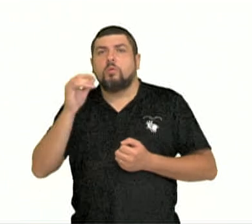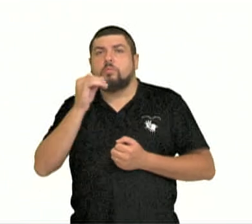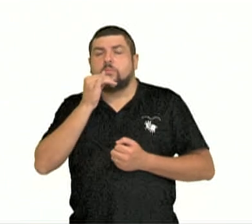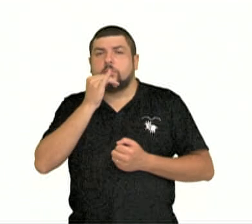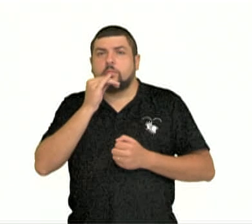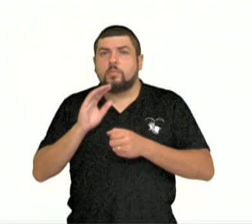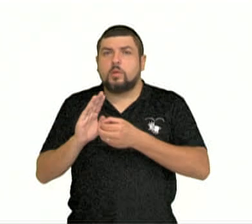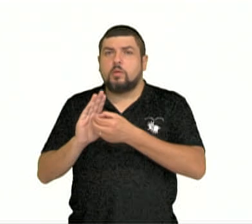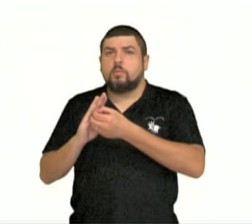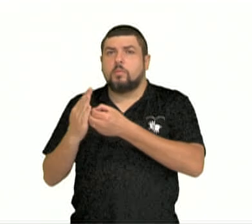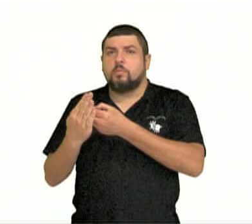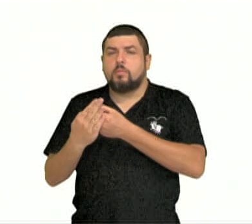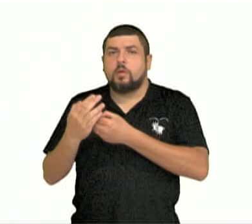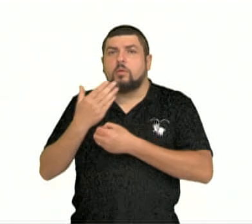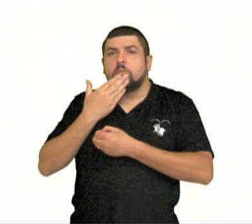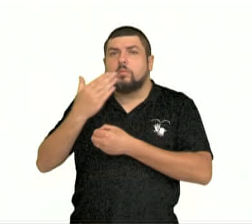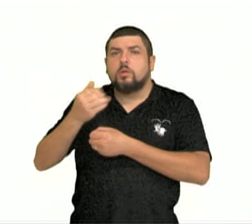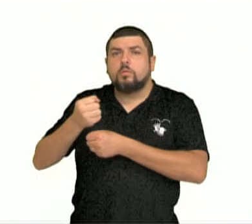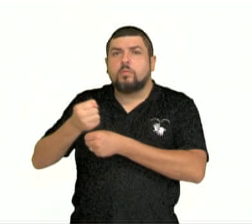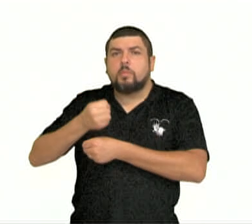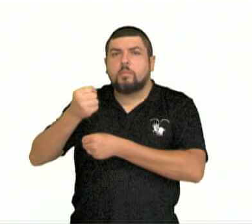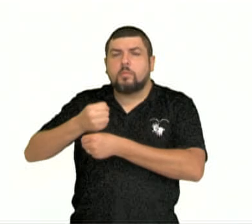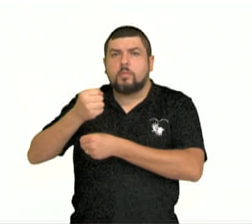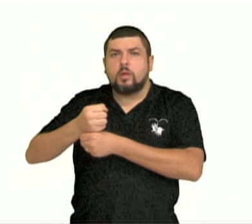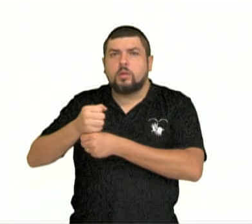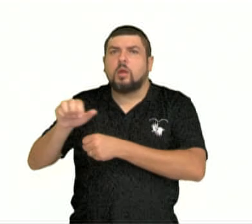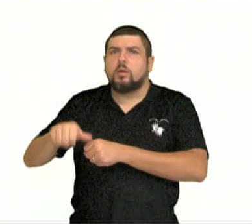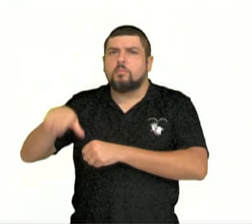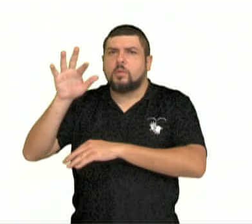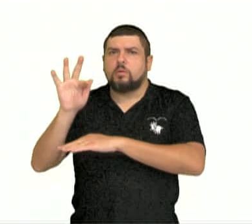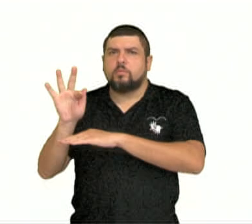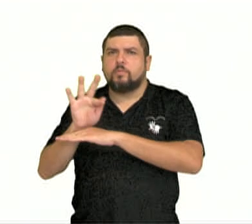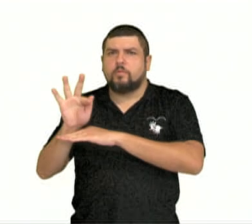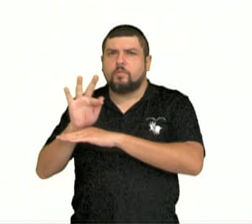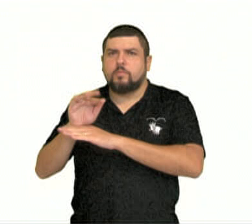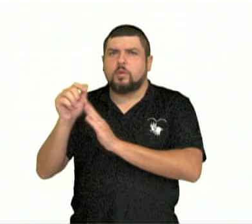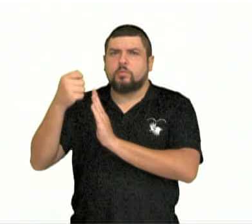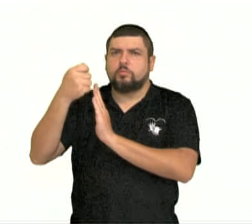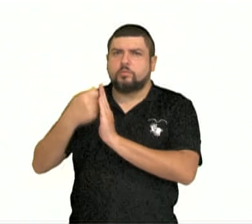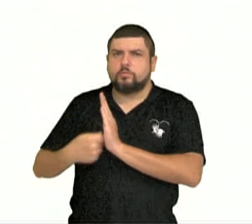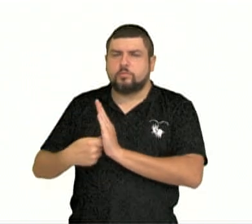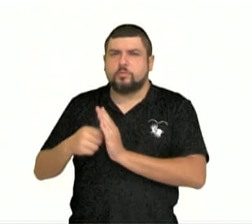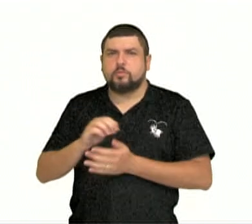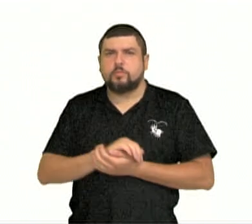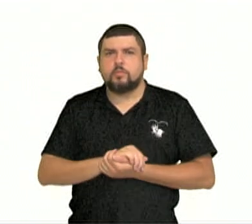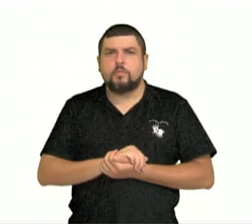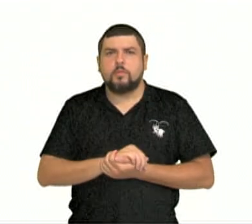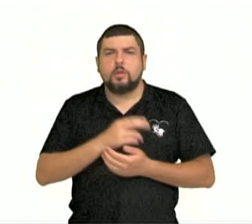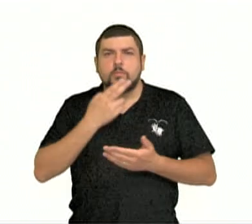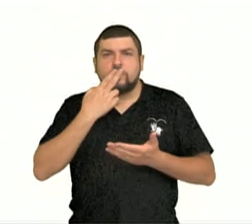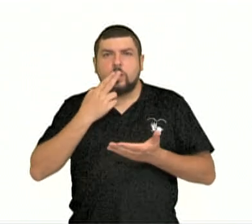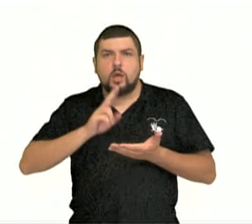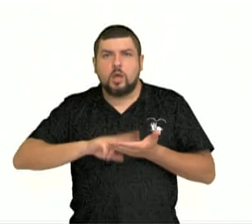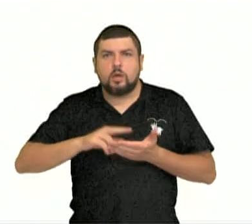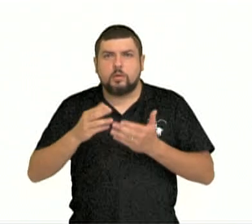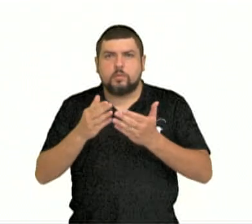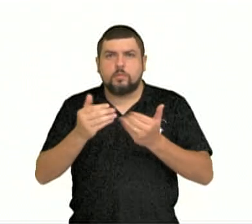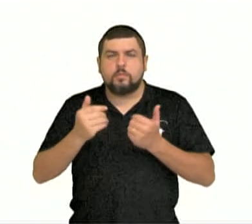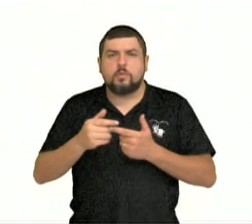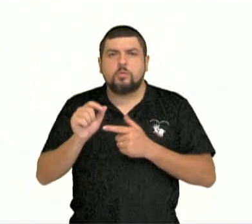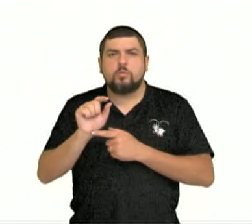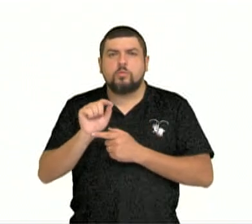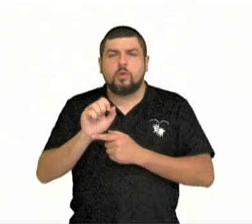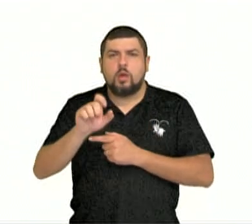seu bairro. O grau de formalidade, da carta de reivindicação é